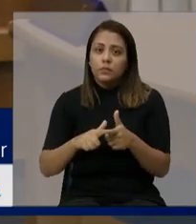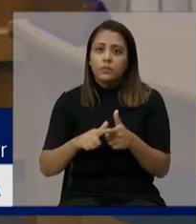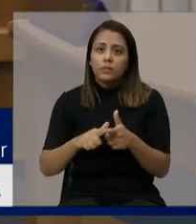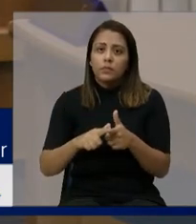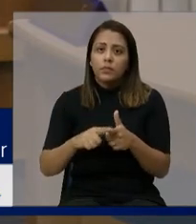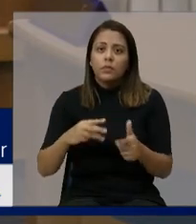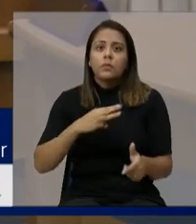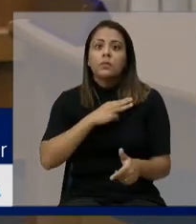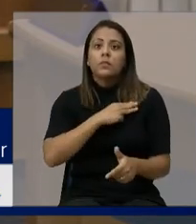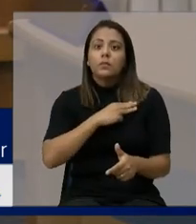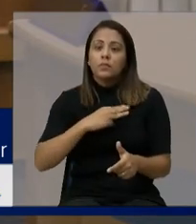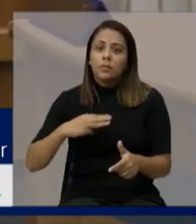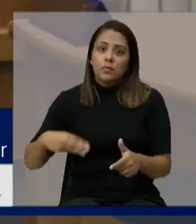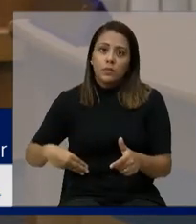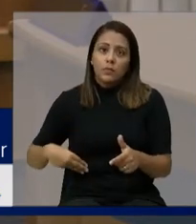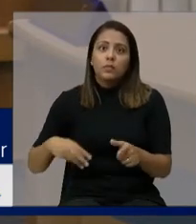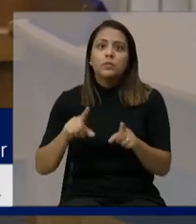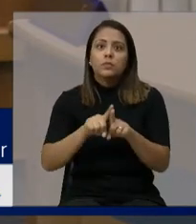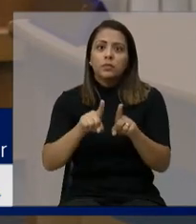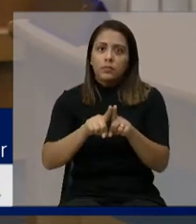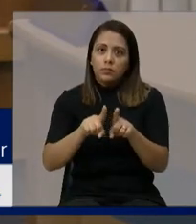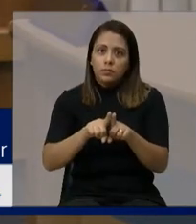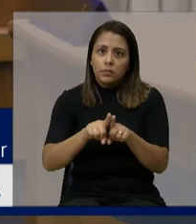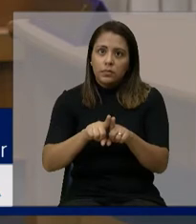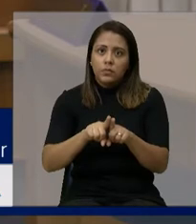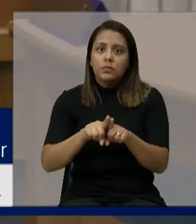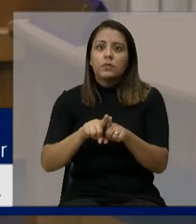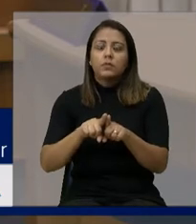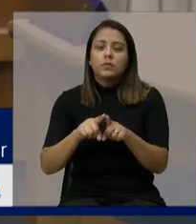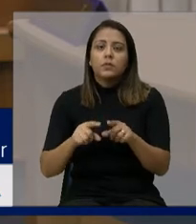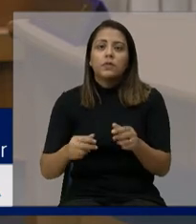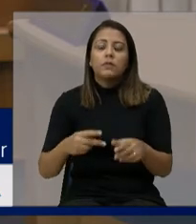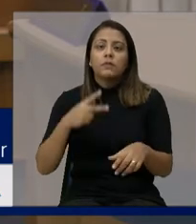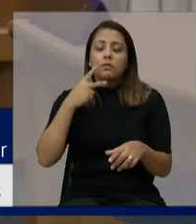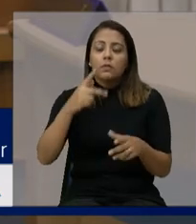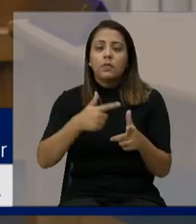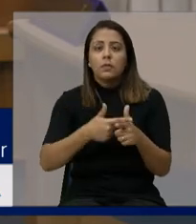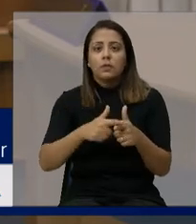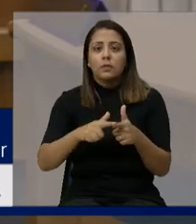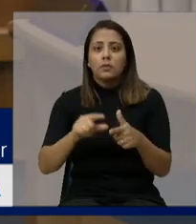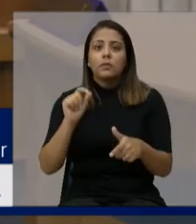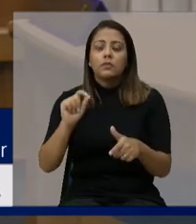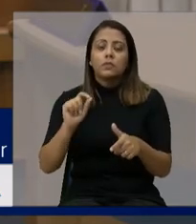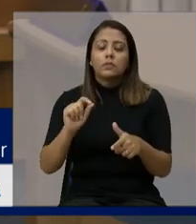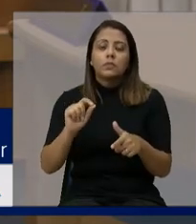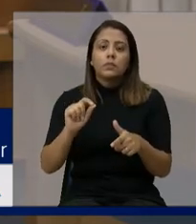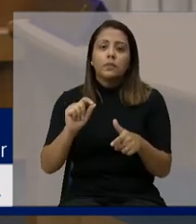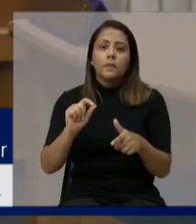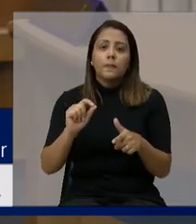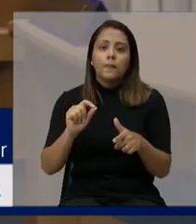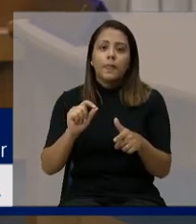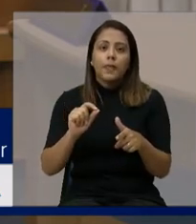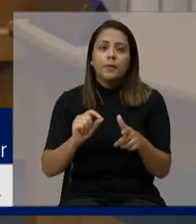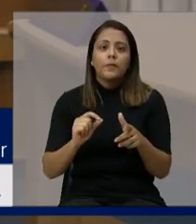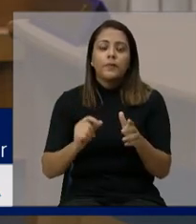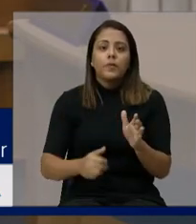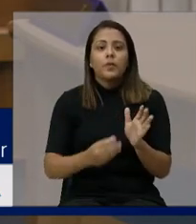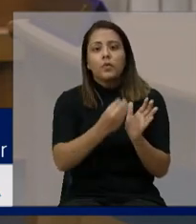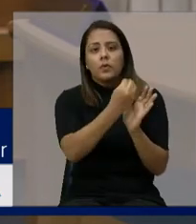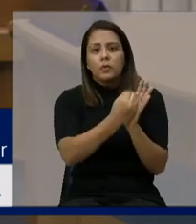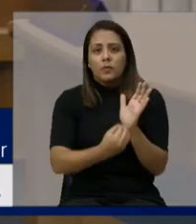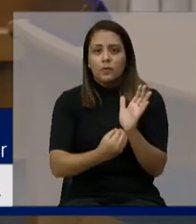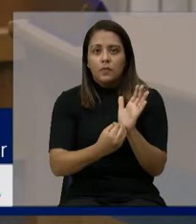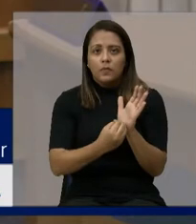Ministério Público do Estado de São Paulo, a ementa diz o seguinte: encaminha o ofício de número